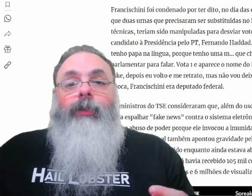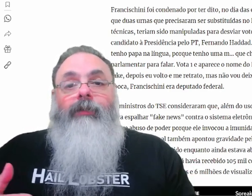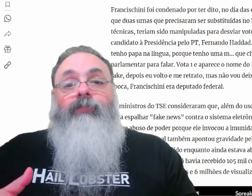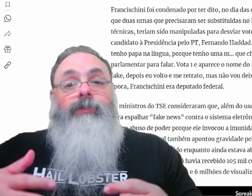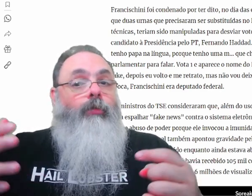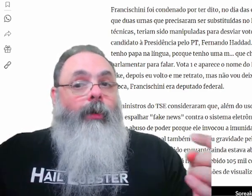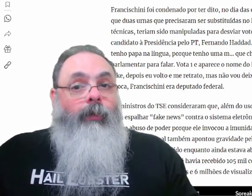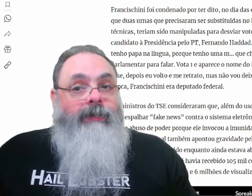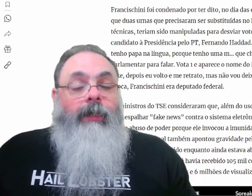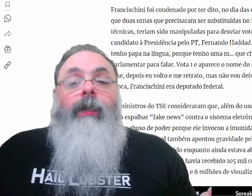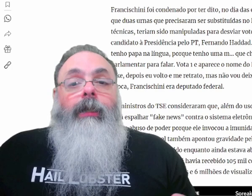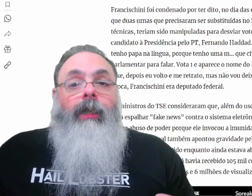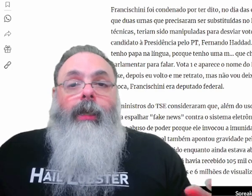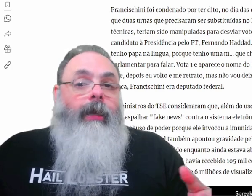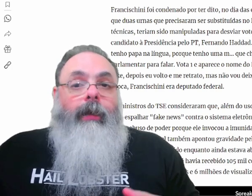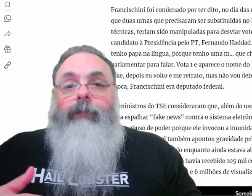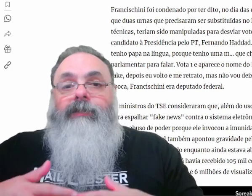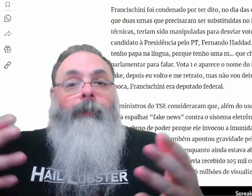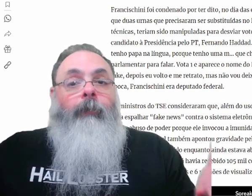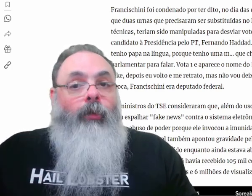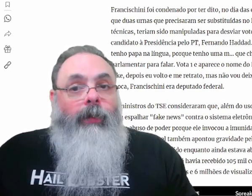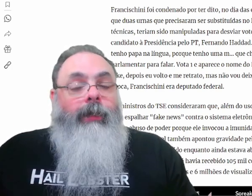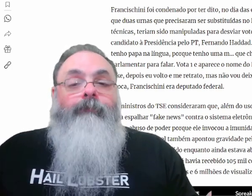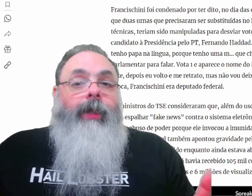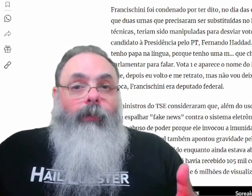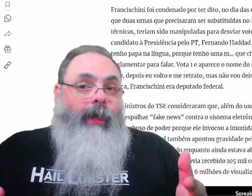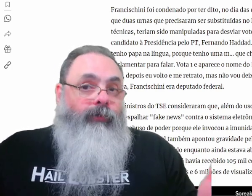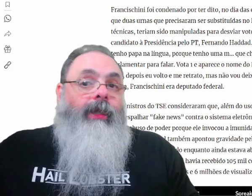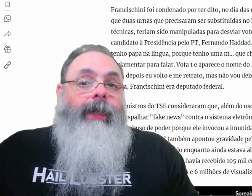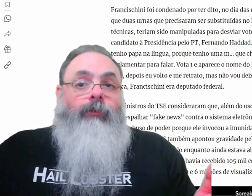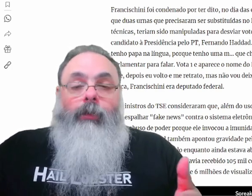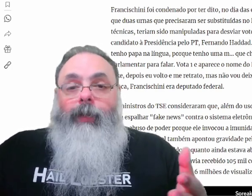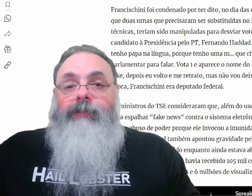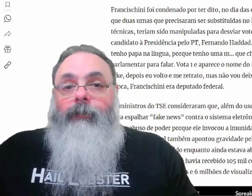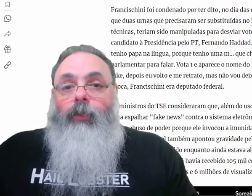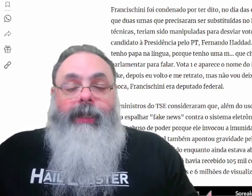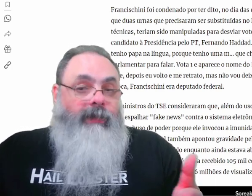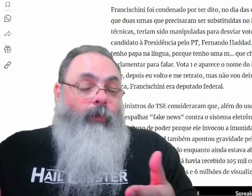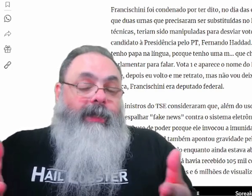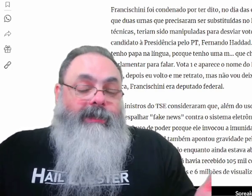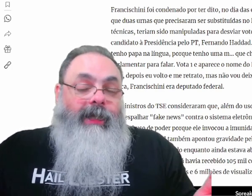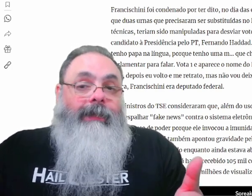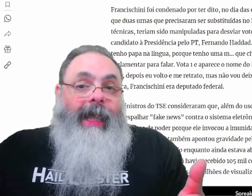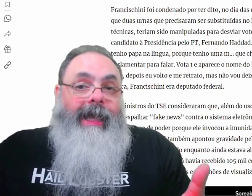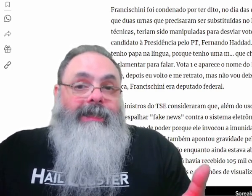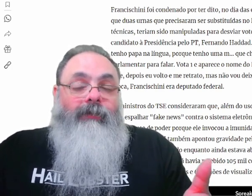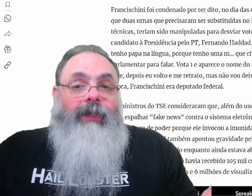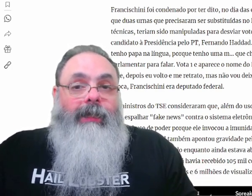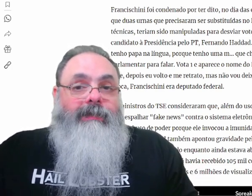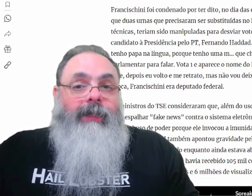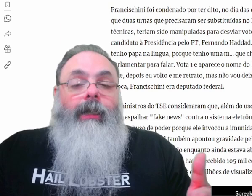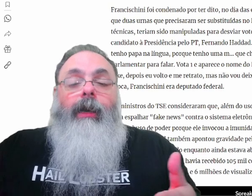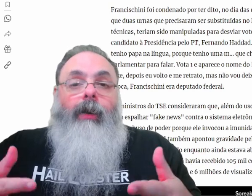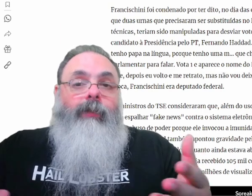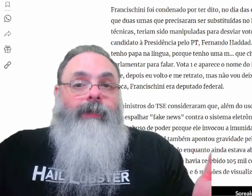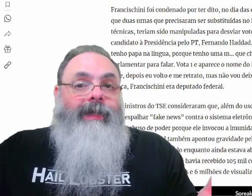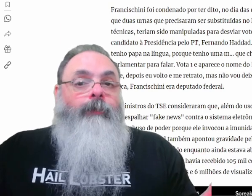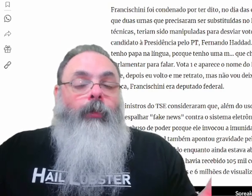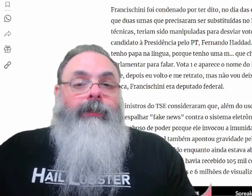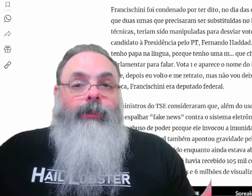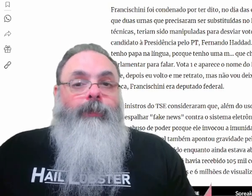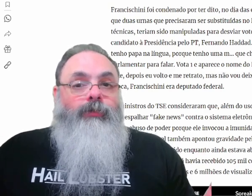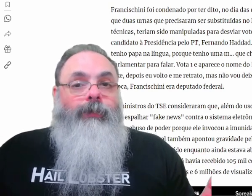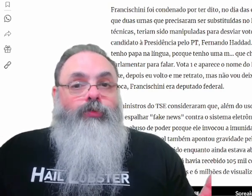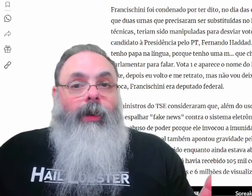derrubando o cara só porque ele fez alguma coisa que extrapolou né cara foi eleito alguma coisa democrática democracia em tese deveria ser